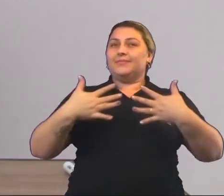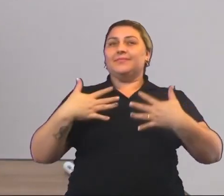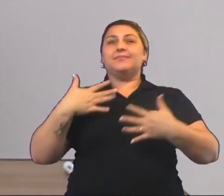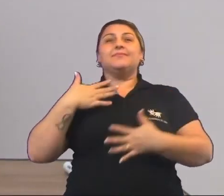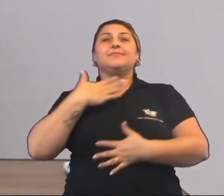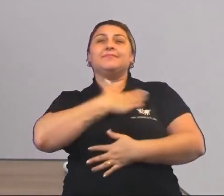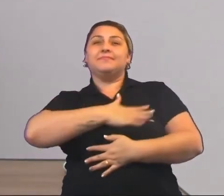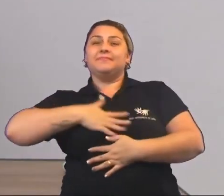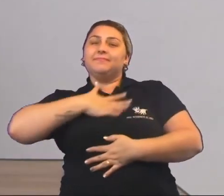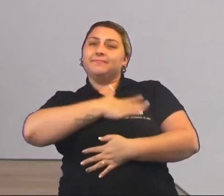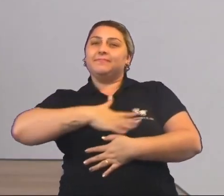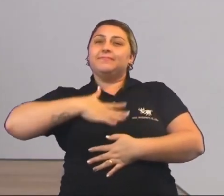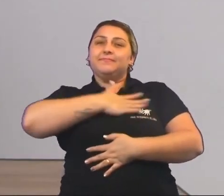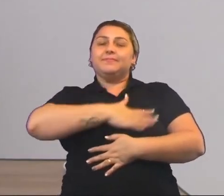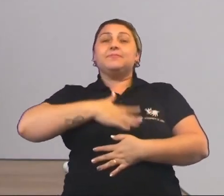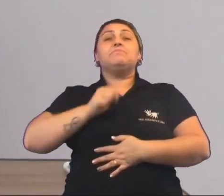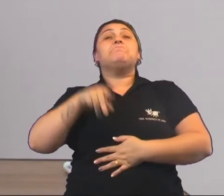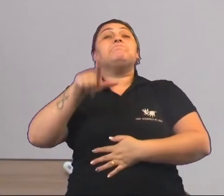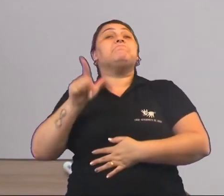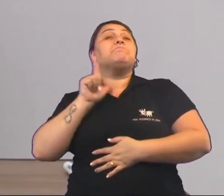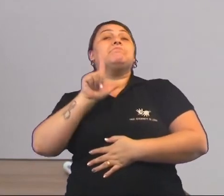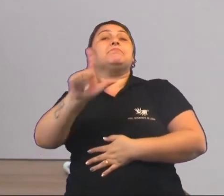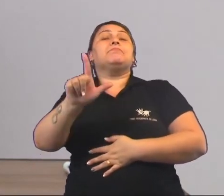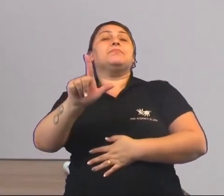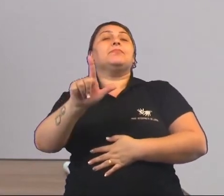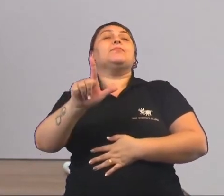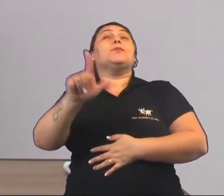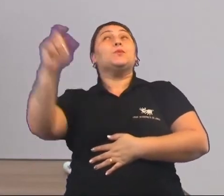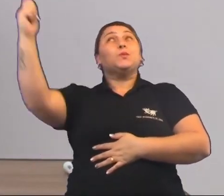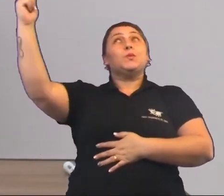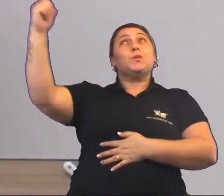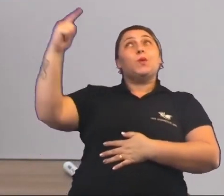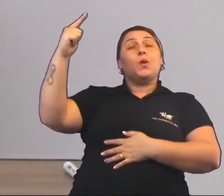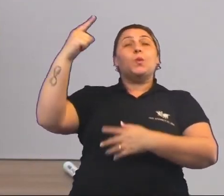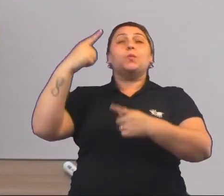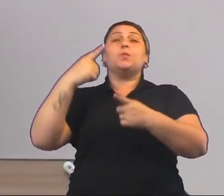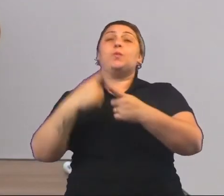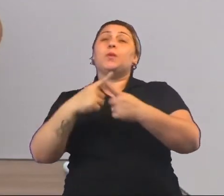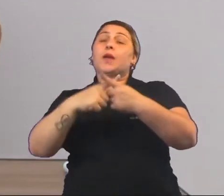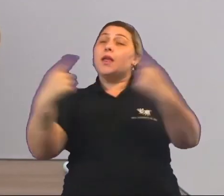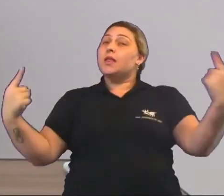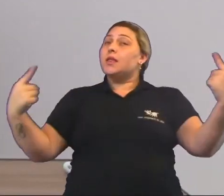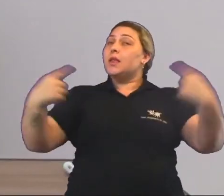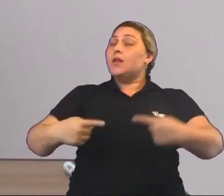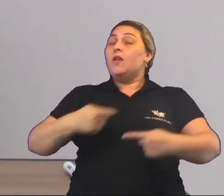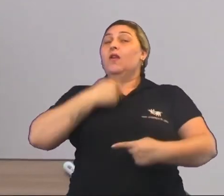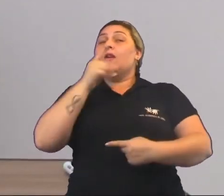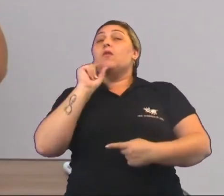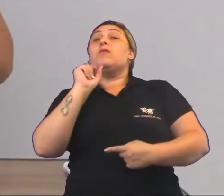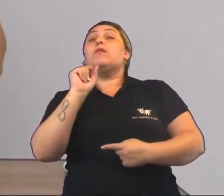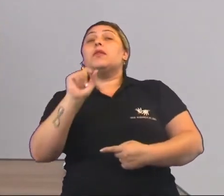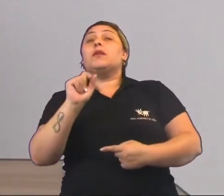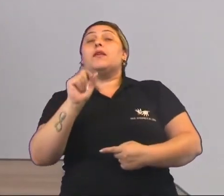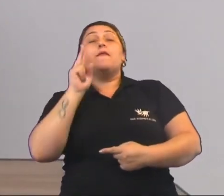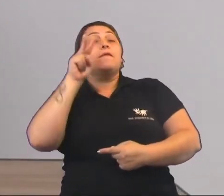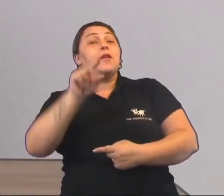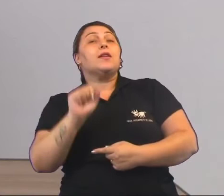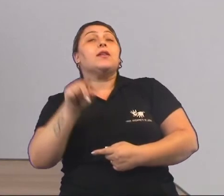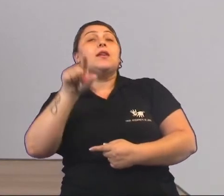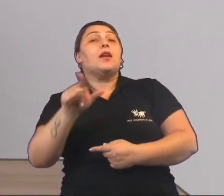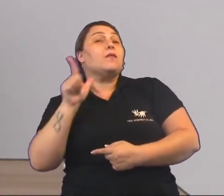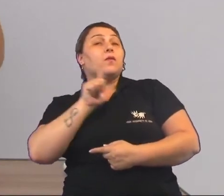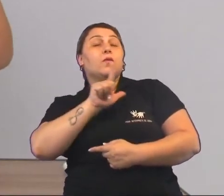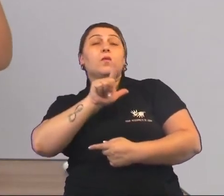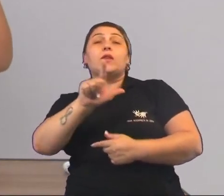Tira rapidamente, e aí quem é que vence? O sol, porque na disputa eles falaram o quê? Vamos ver quem é que